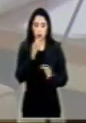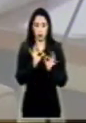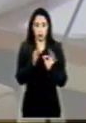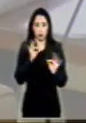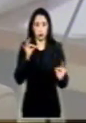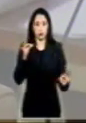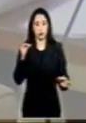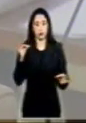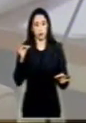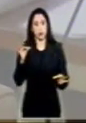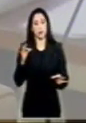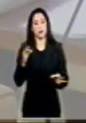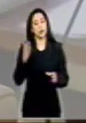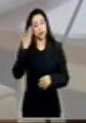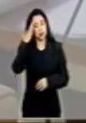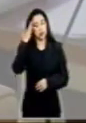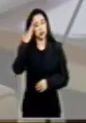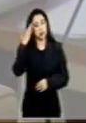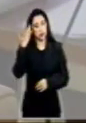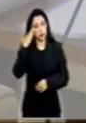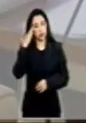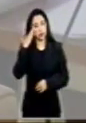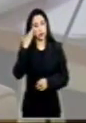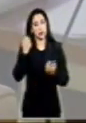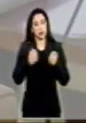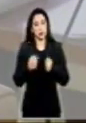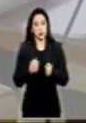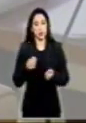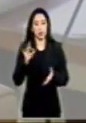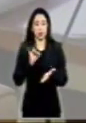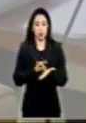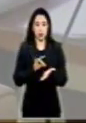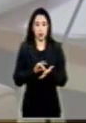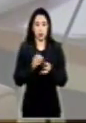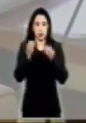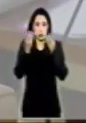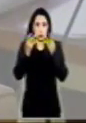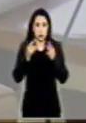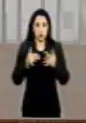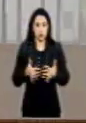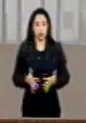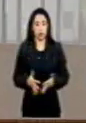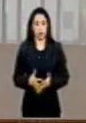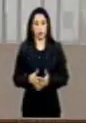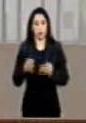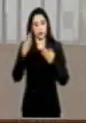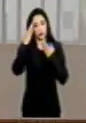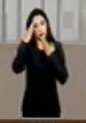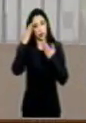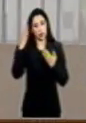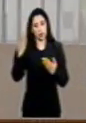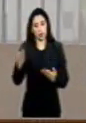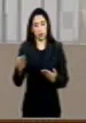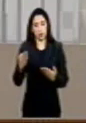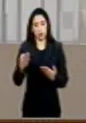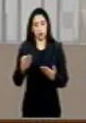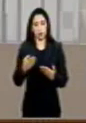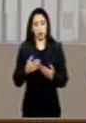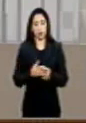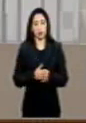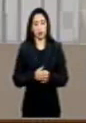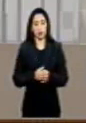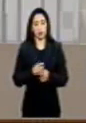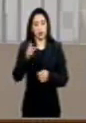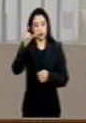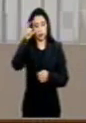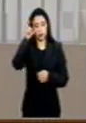que essa matéria exigia verticalização nesse patamar. Agradeço, ministro José Edson Fachin. Não há dúvida